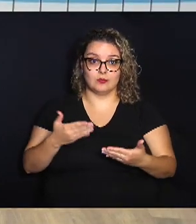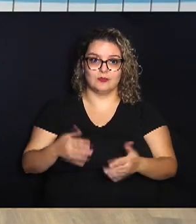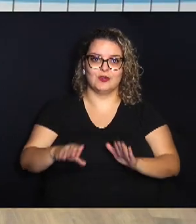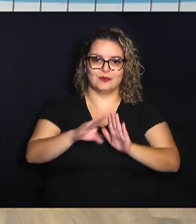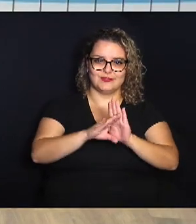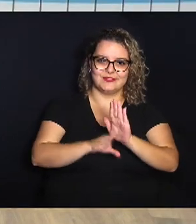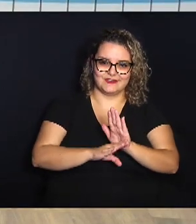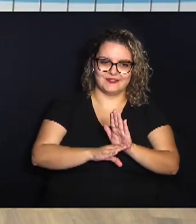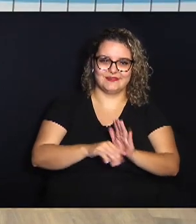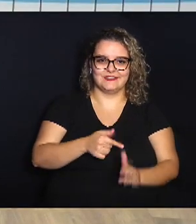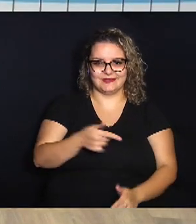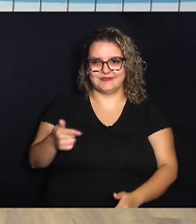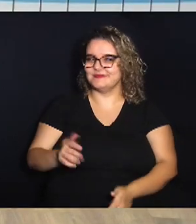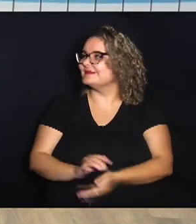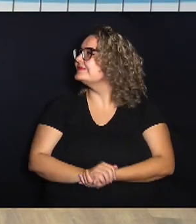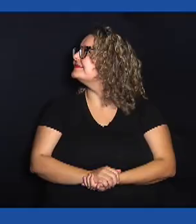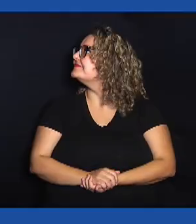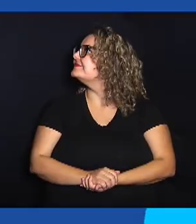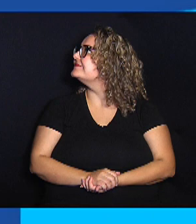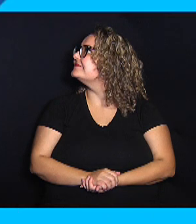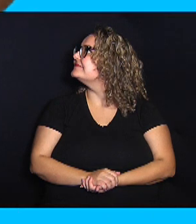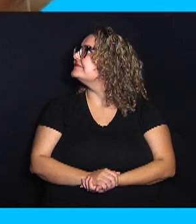da nossa semana.